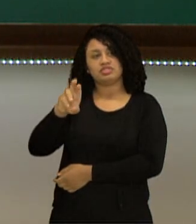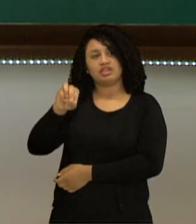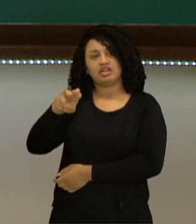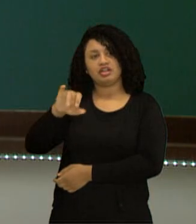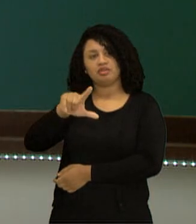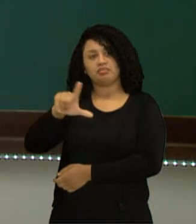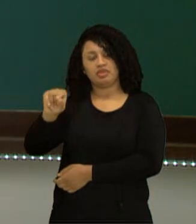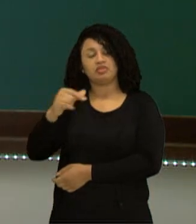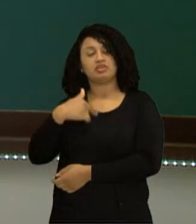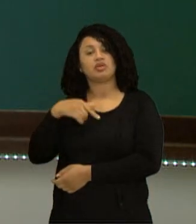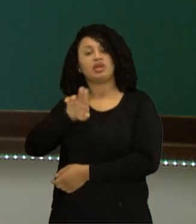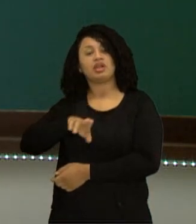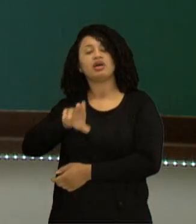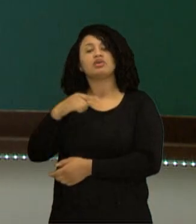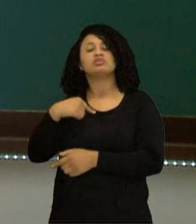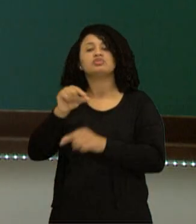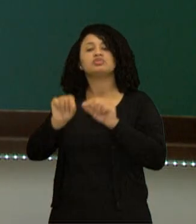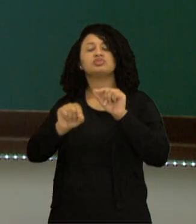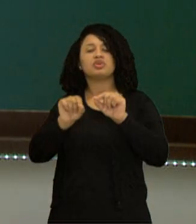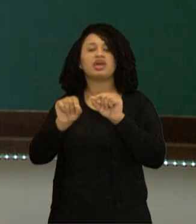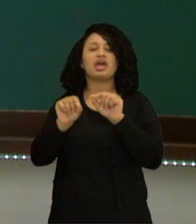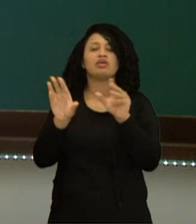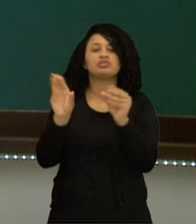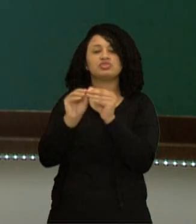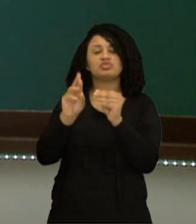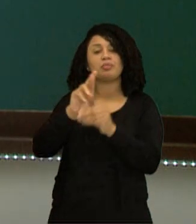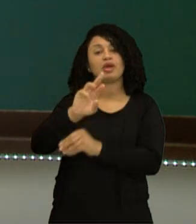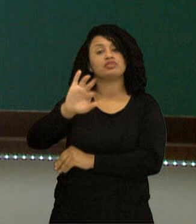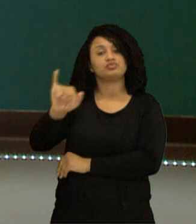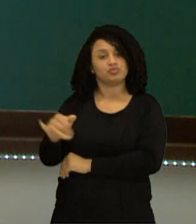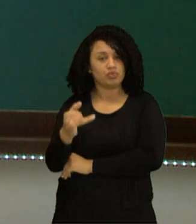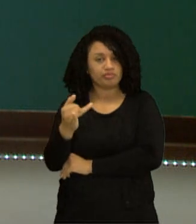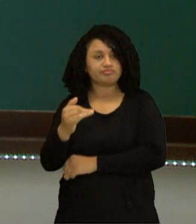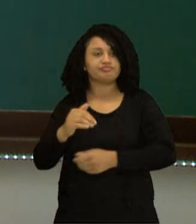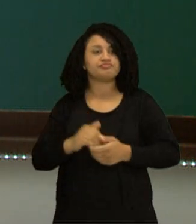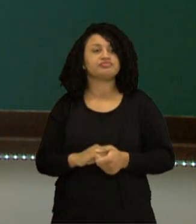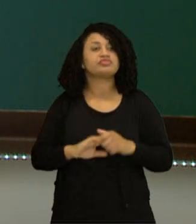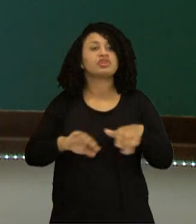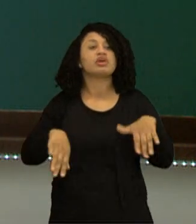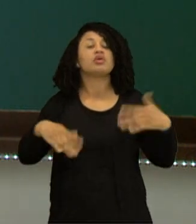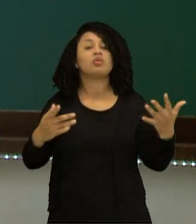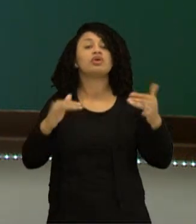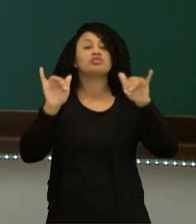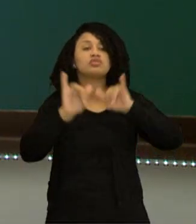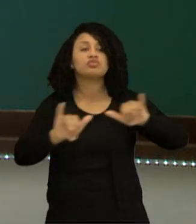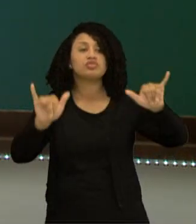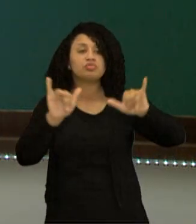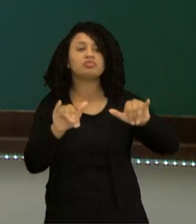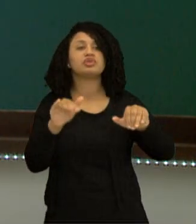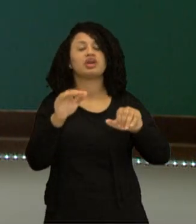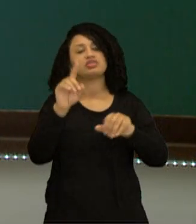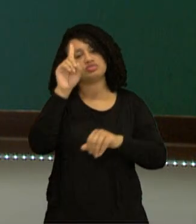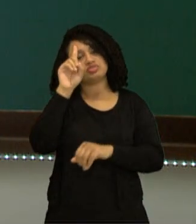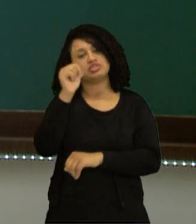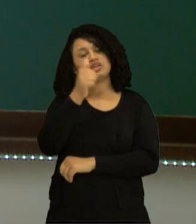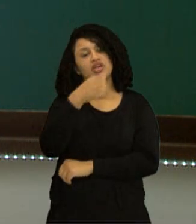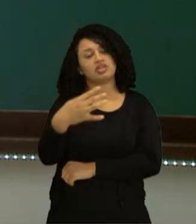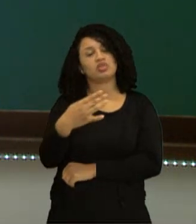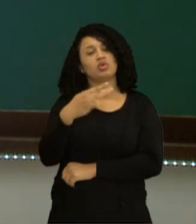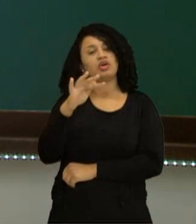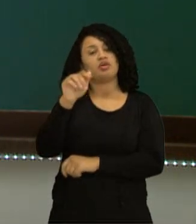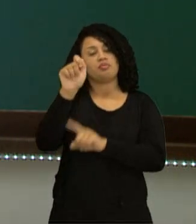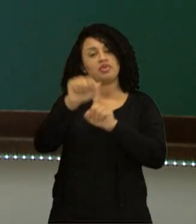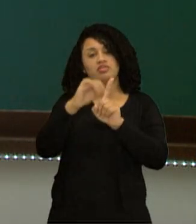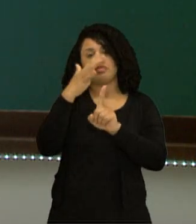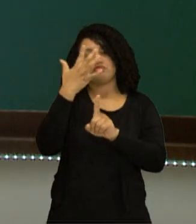O dela é o RJ, as duas iniciais do nome, tranquilo. Quando é que ele foi publicado? Dia 14 de